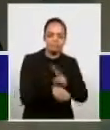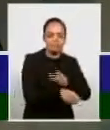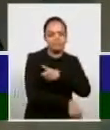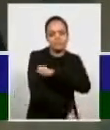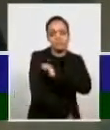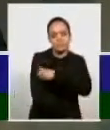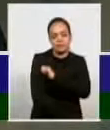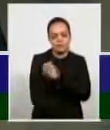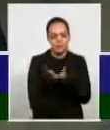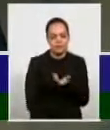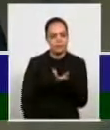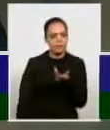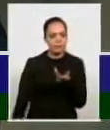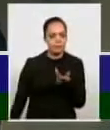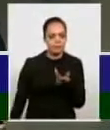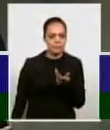fiscalizar.